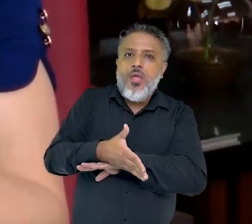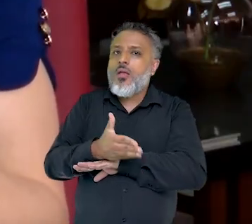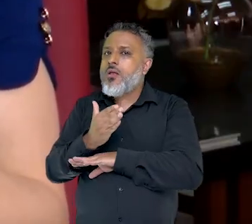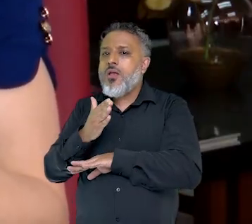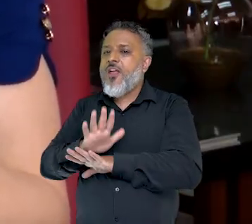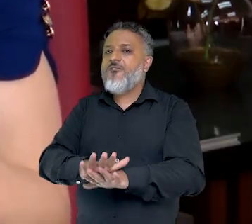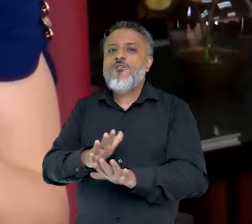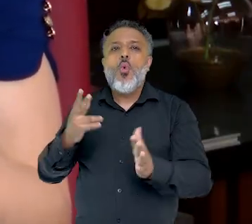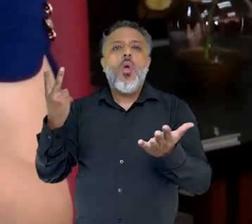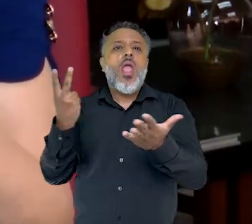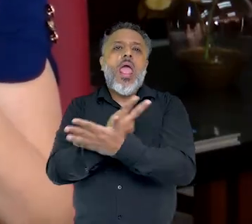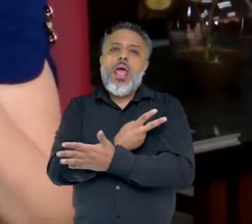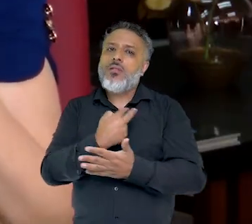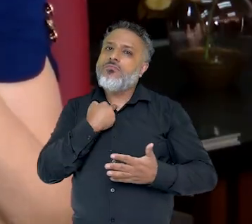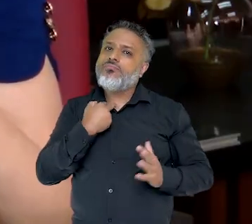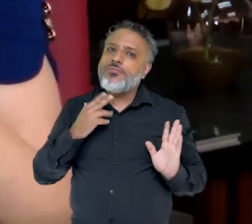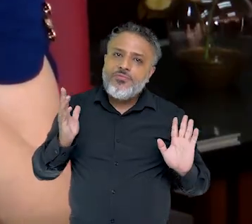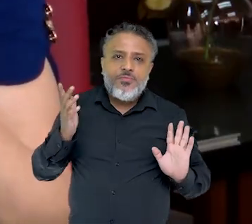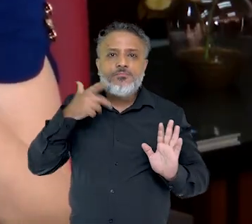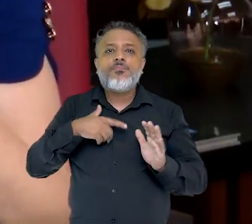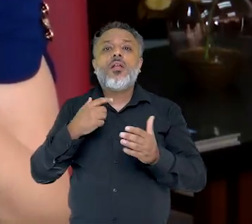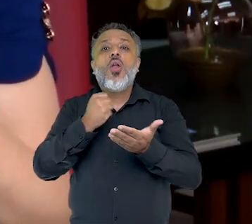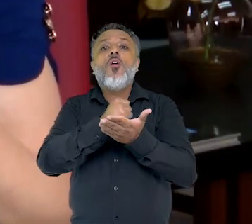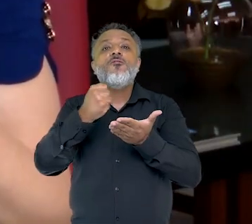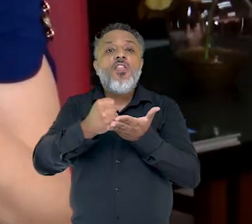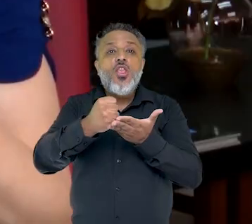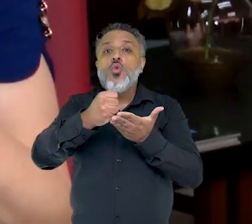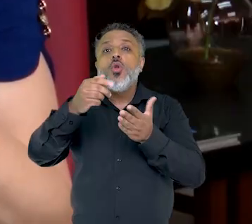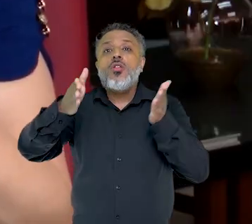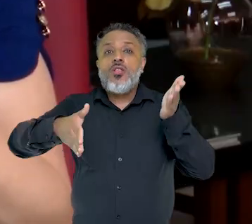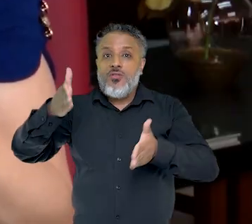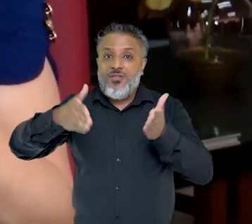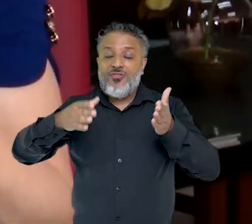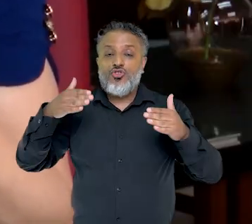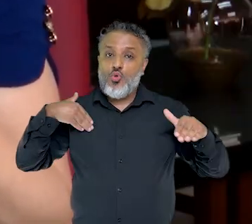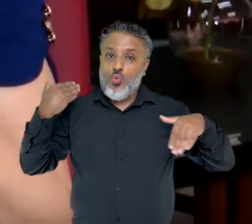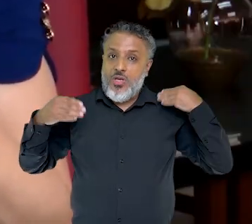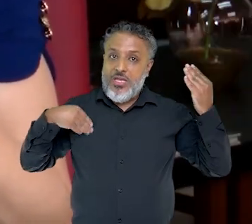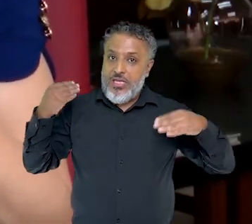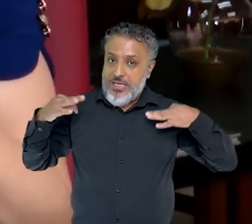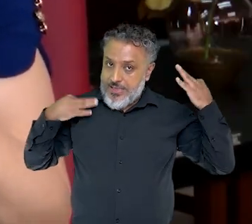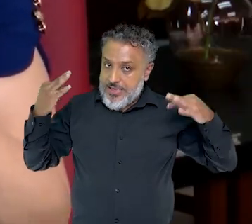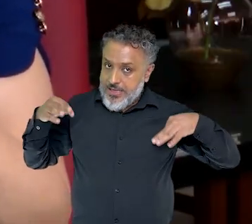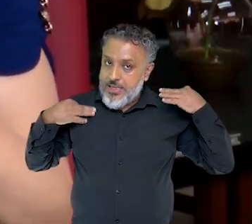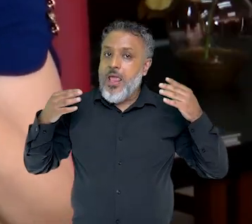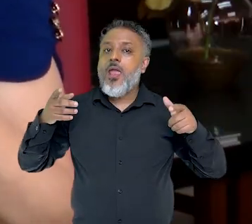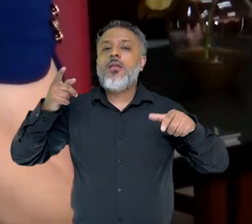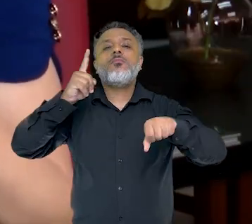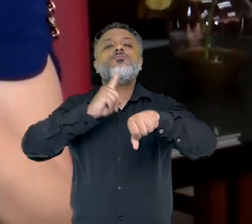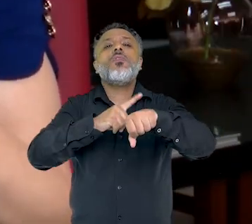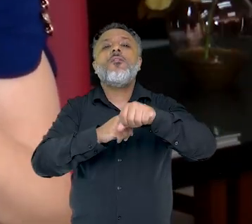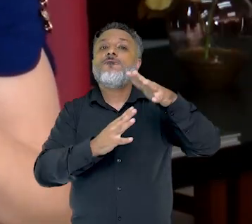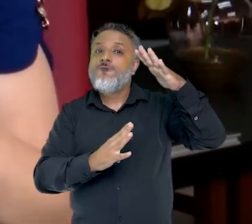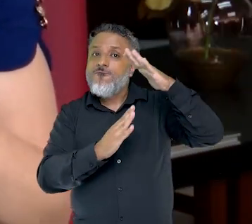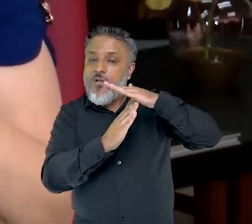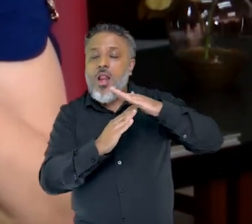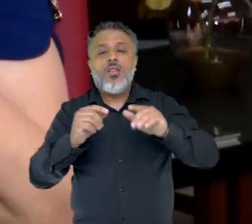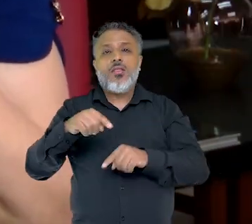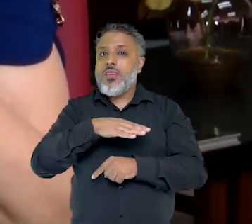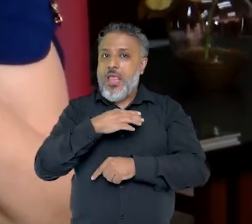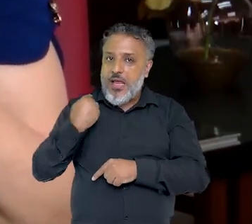ficou irregular. Ou porque expirou o visto de turista que tem validade específica, é prorrogável, visto de